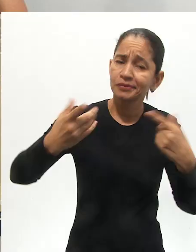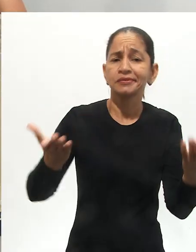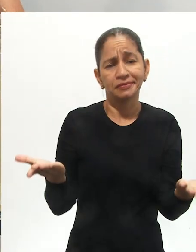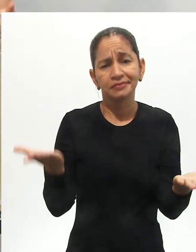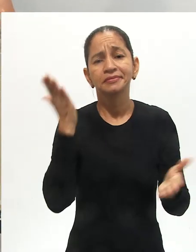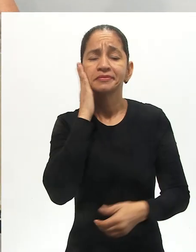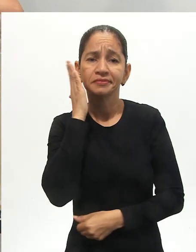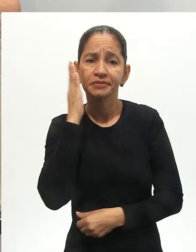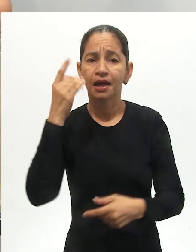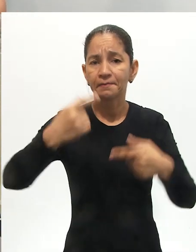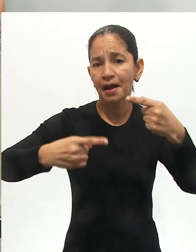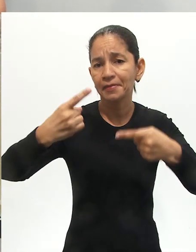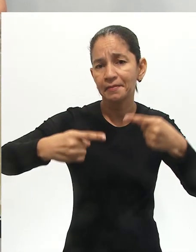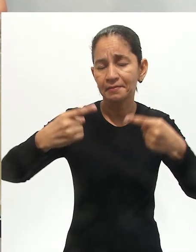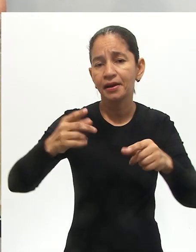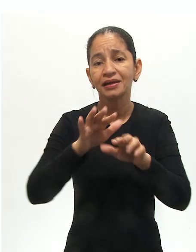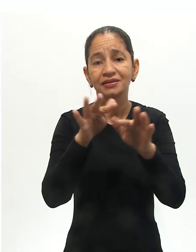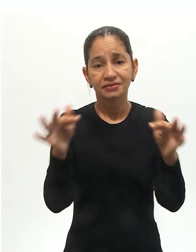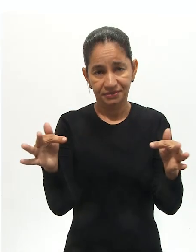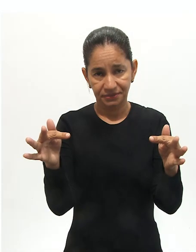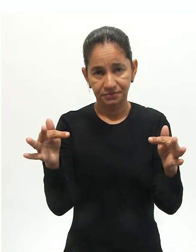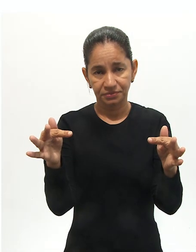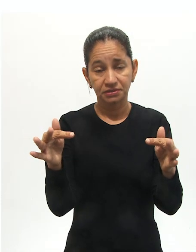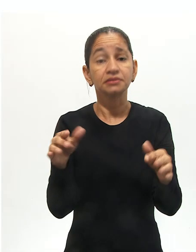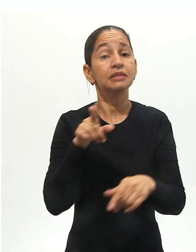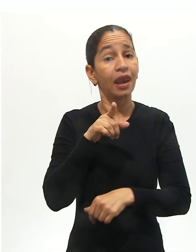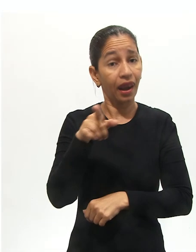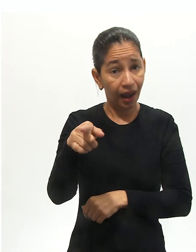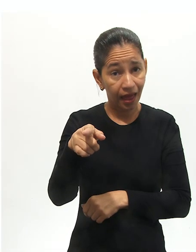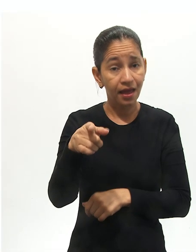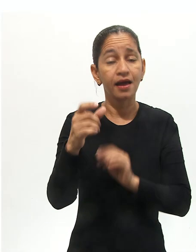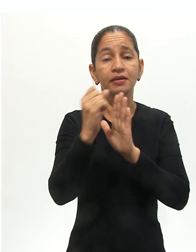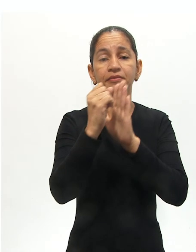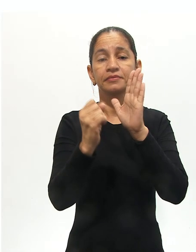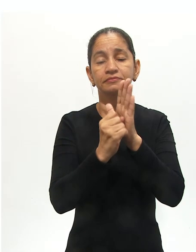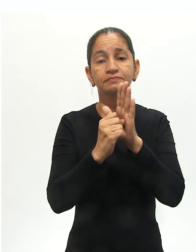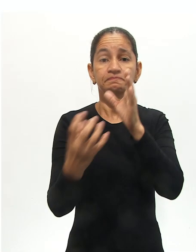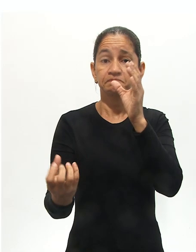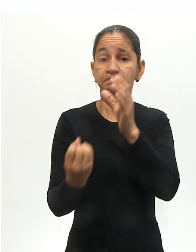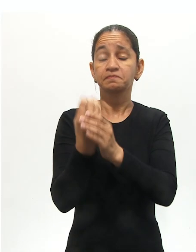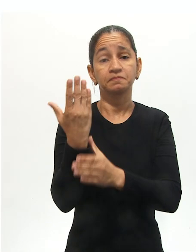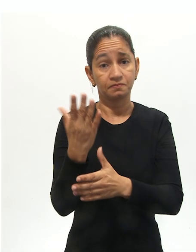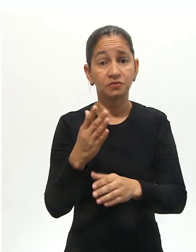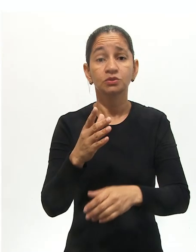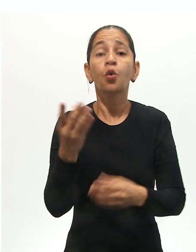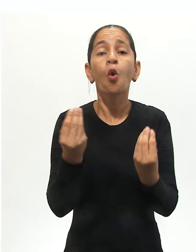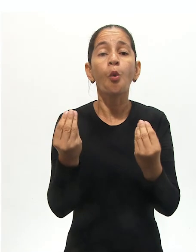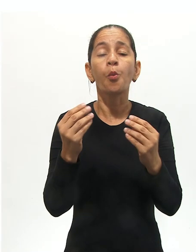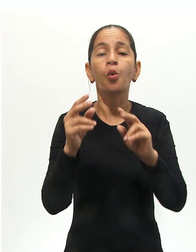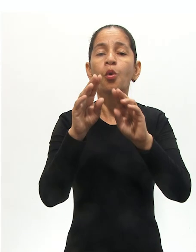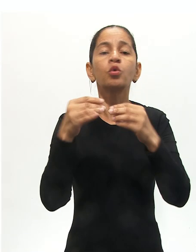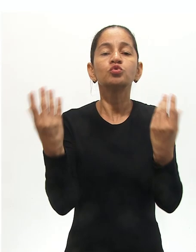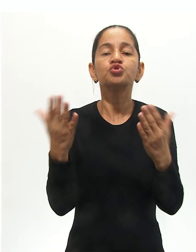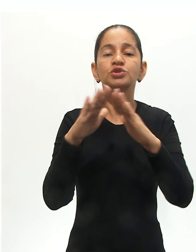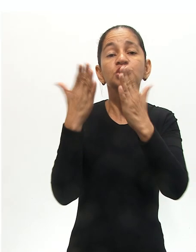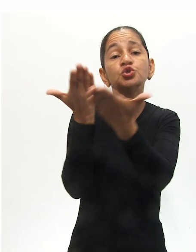e ideias de transformações sociais. Surge, num contexto de ditadura